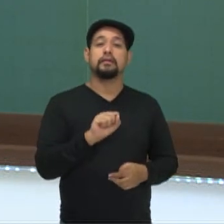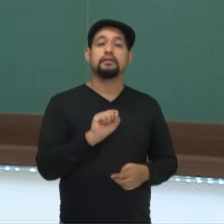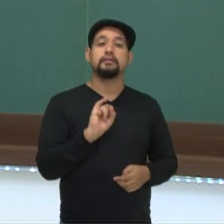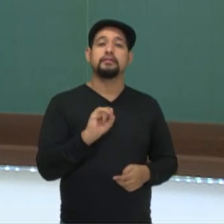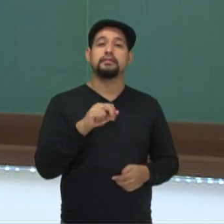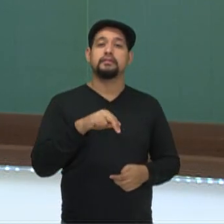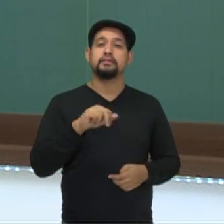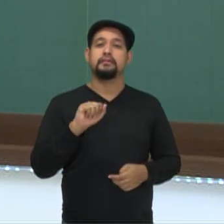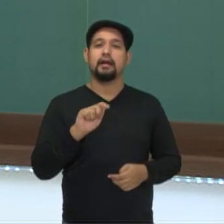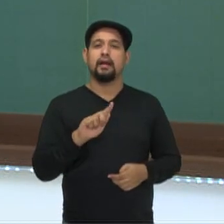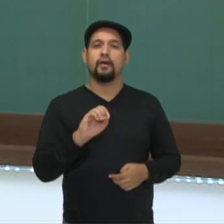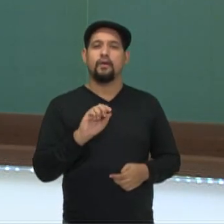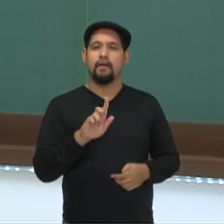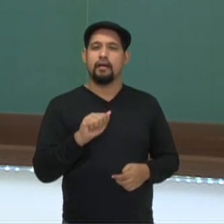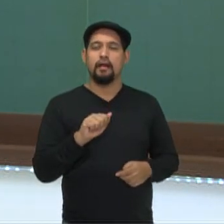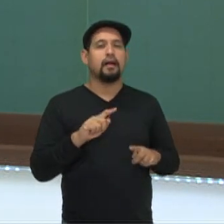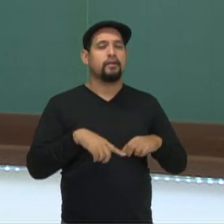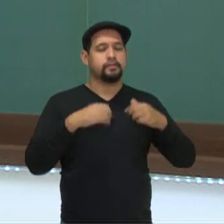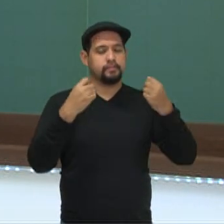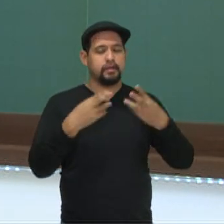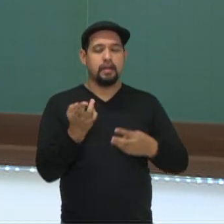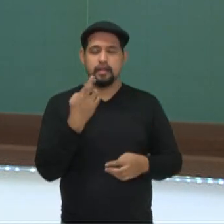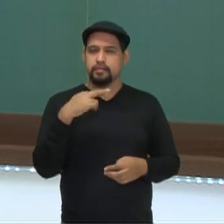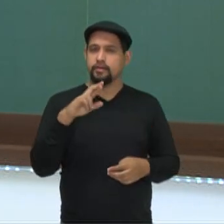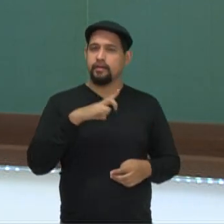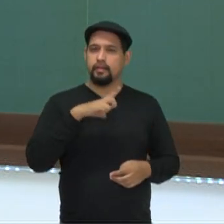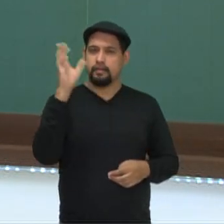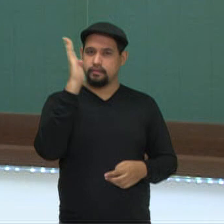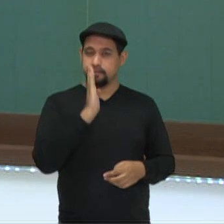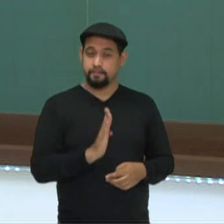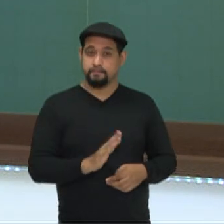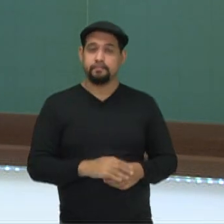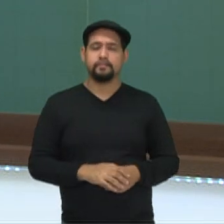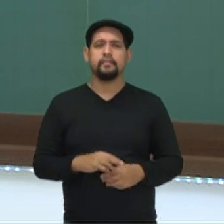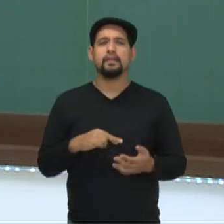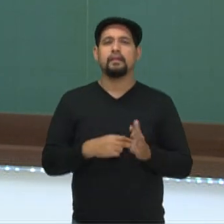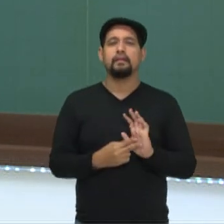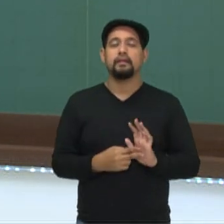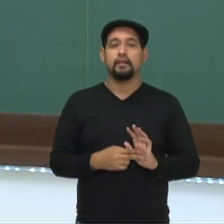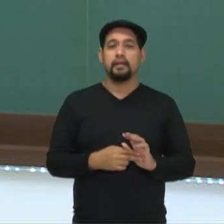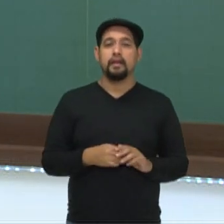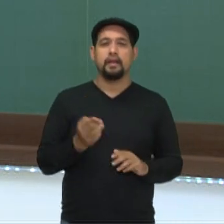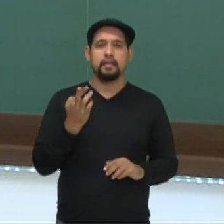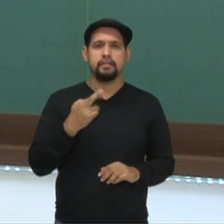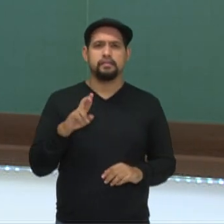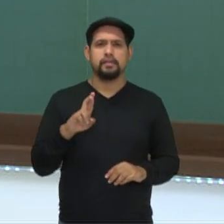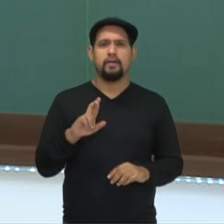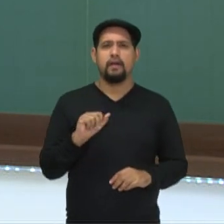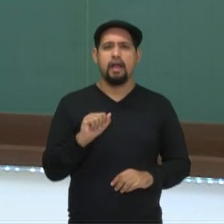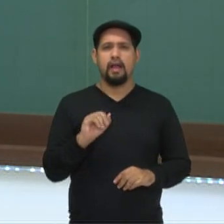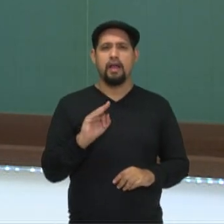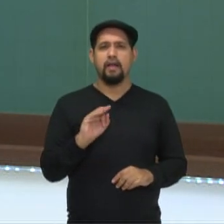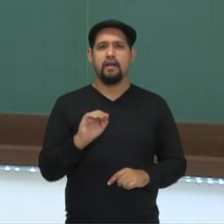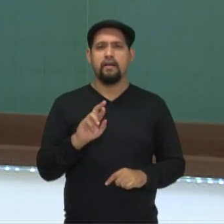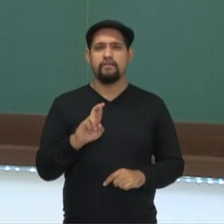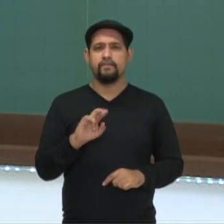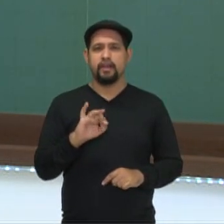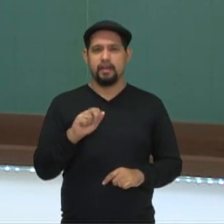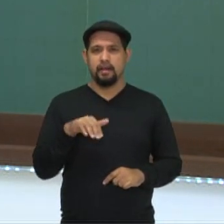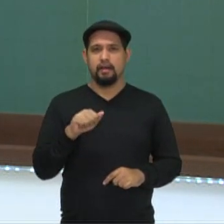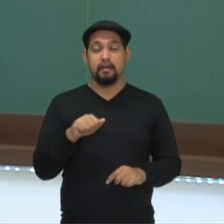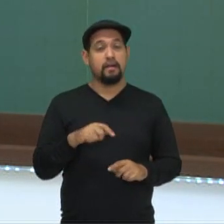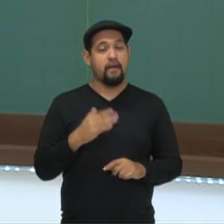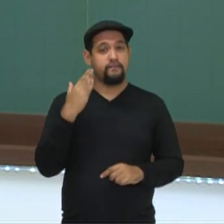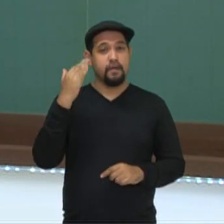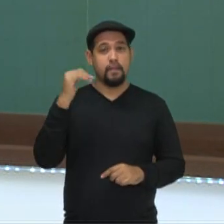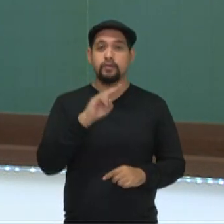judaicas. Agora vamos falar de uma outra religiosidade presente no Brasil, que são as religiões de matriz africana. As mais comuns, mais